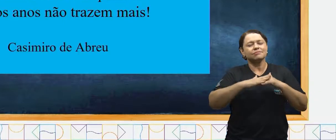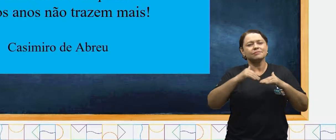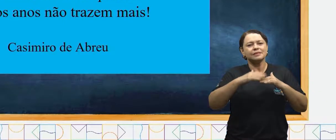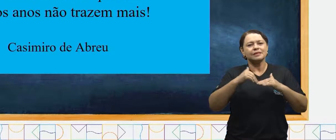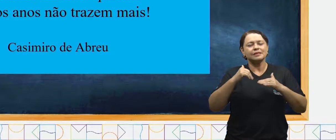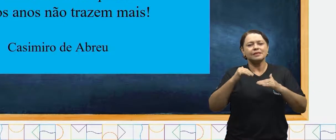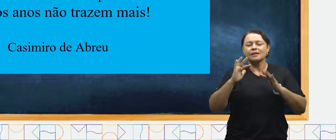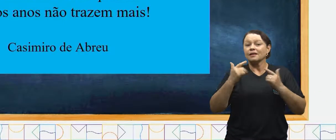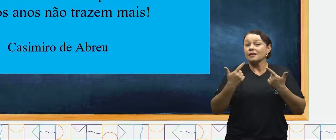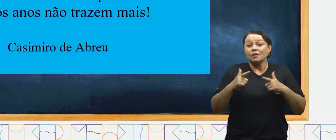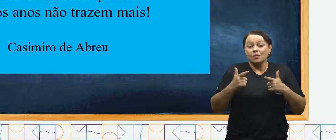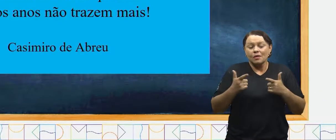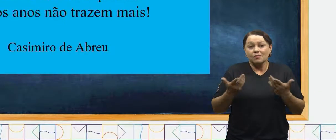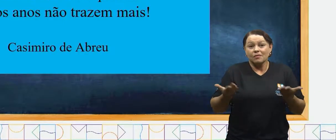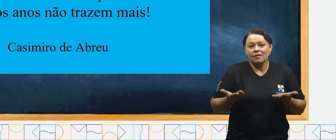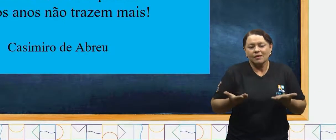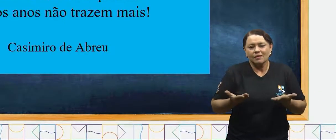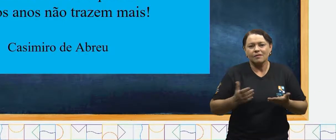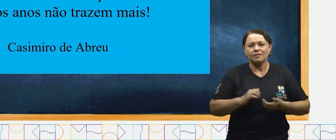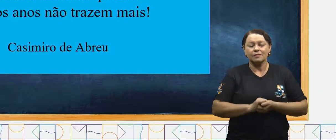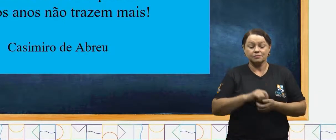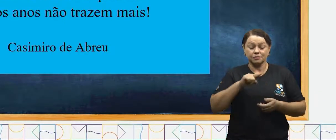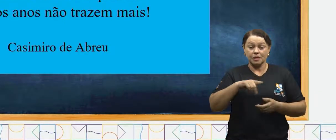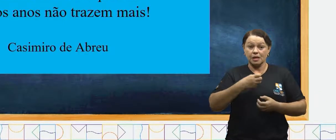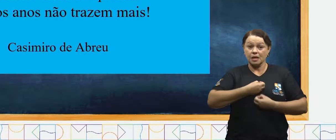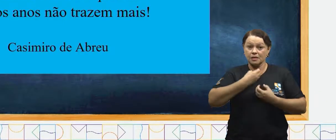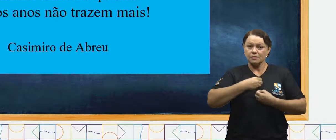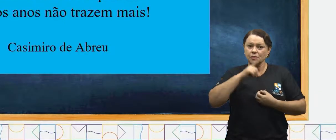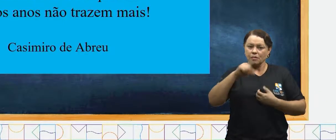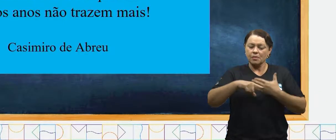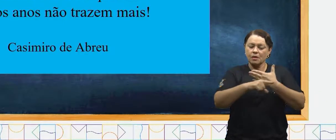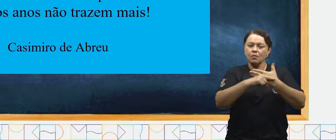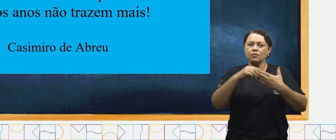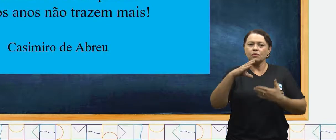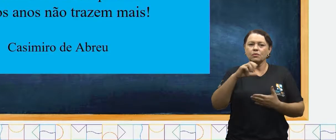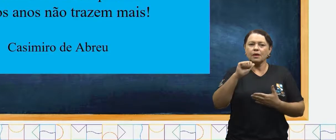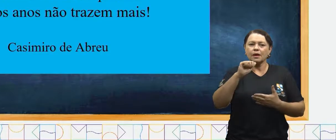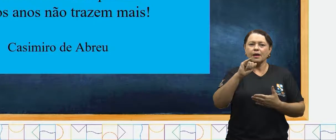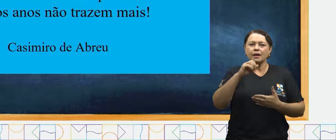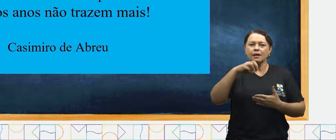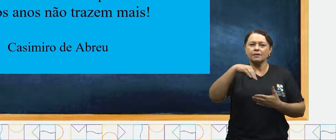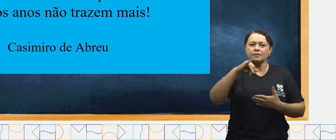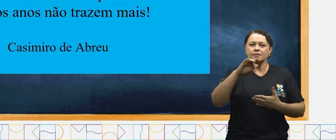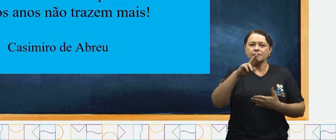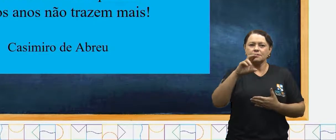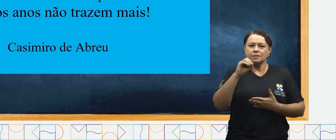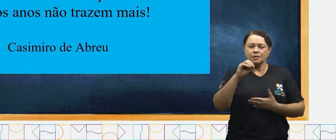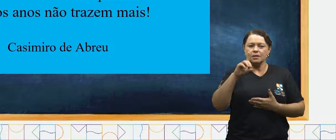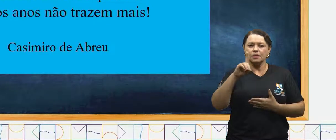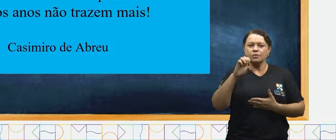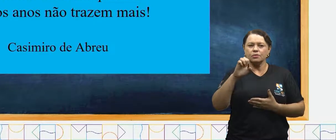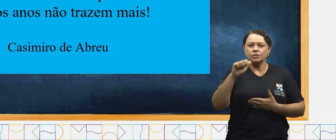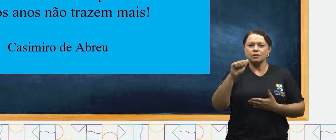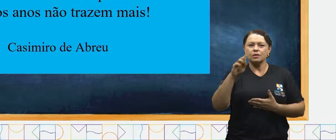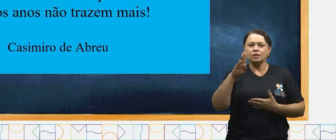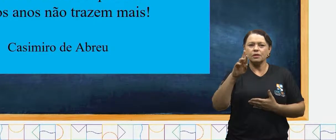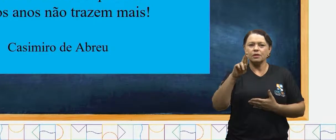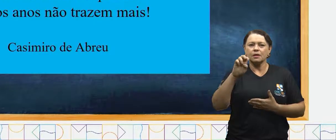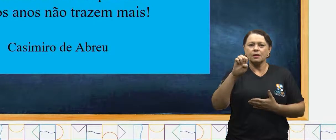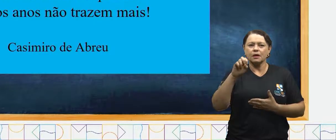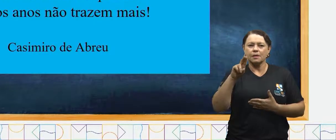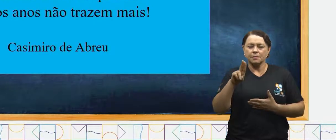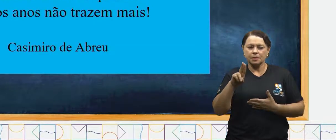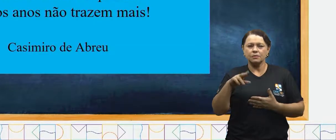mais. Este poema pertence a Casimiro de Abreu. Qual o